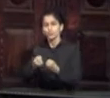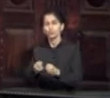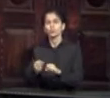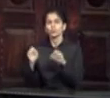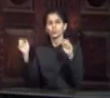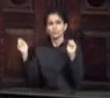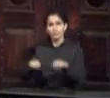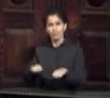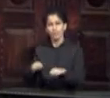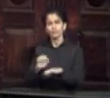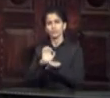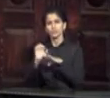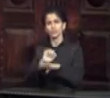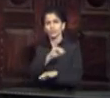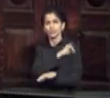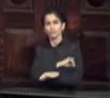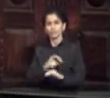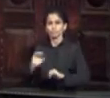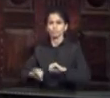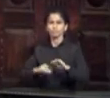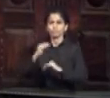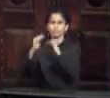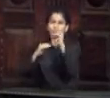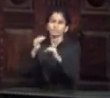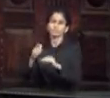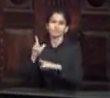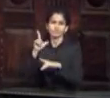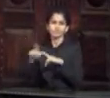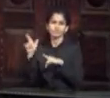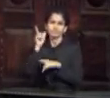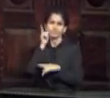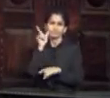superar essa crise. Mas para superar é necessário ter transparência. Obrigado, senhor presidente.